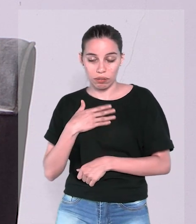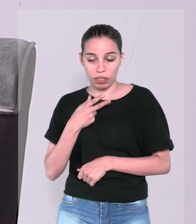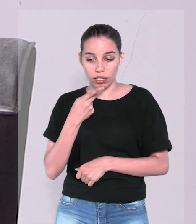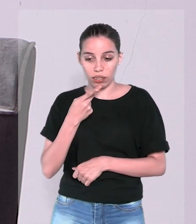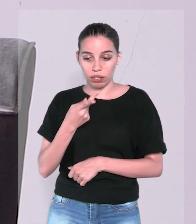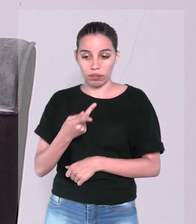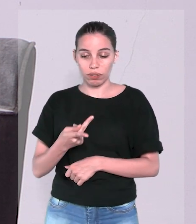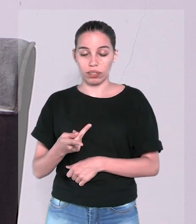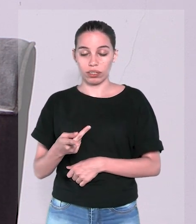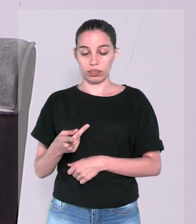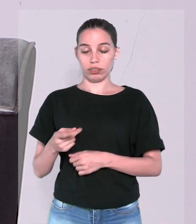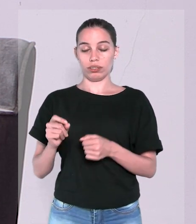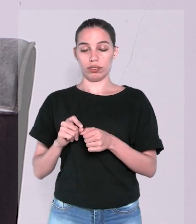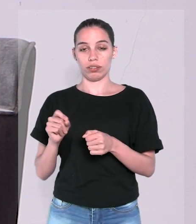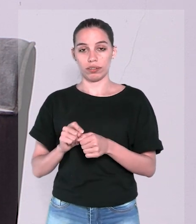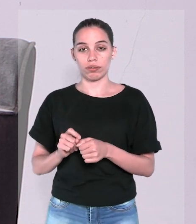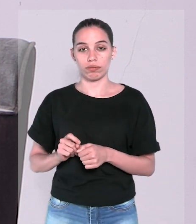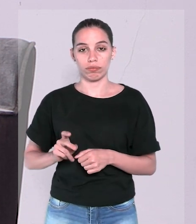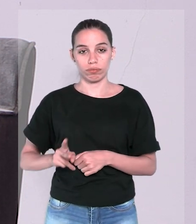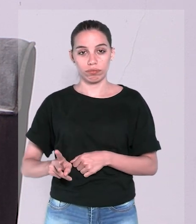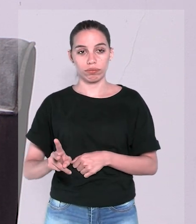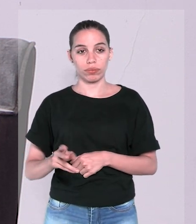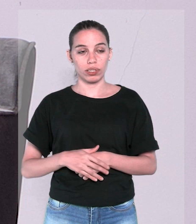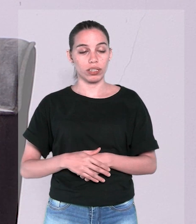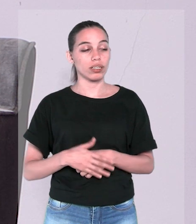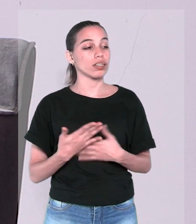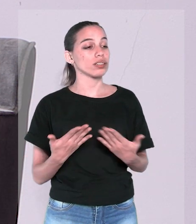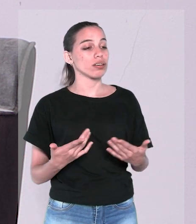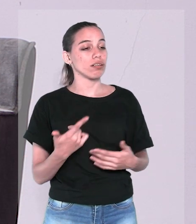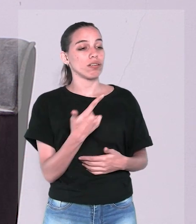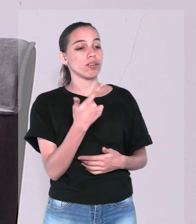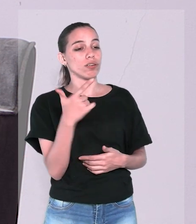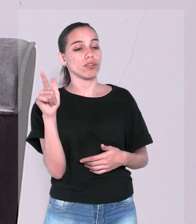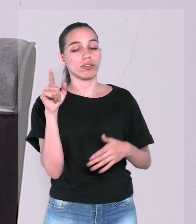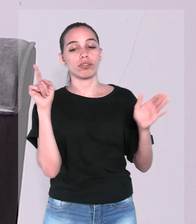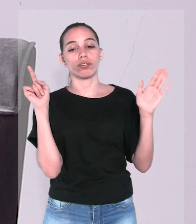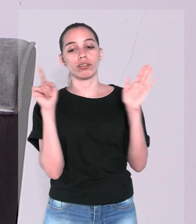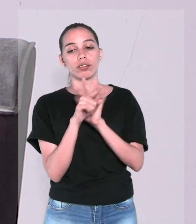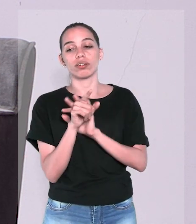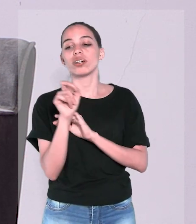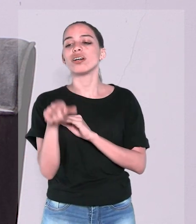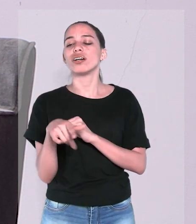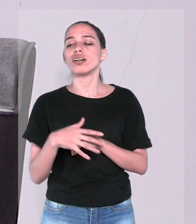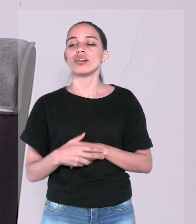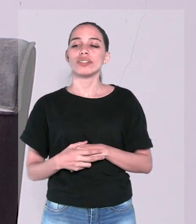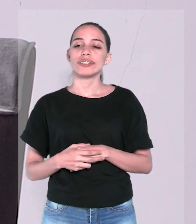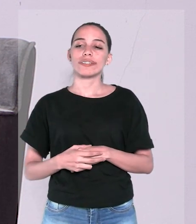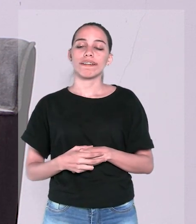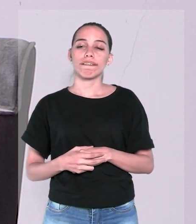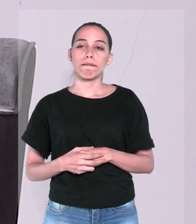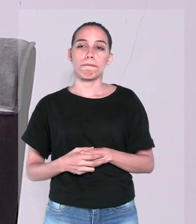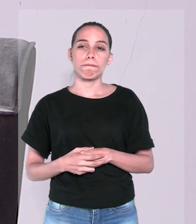gente precisa realmente trabalhar as questões emocionais e sentimentais, mas não na linha do controle, não na linha da regulação.